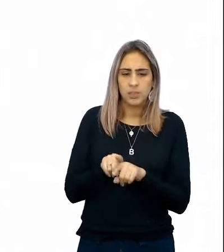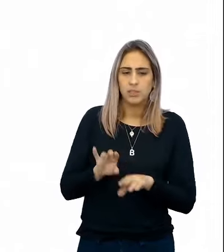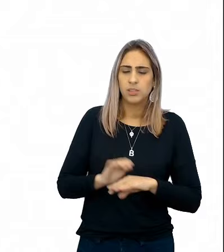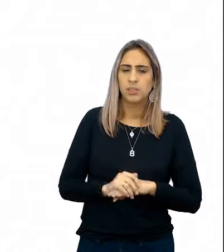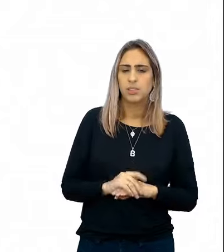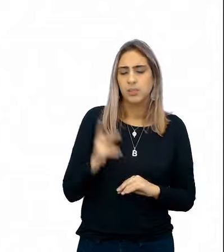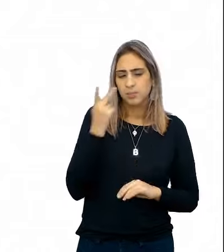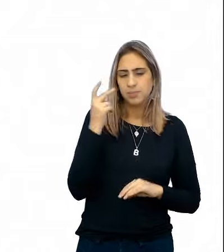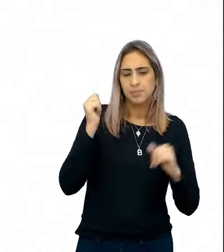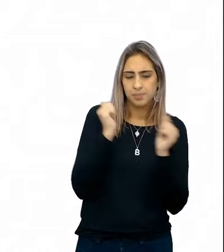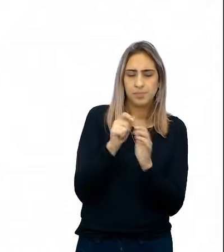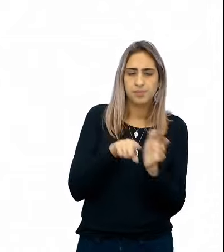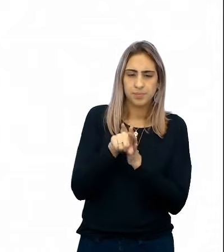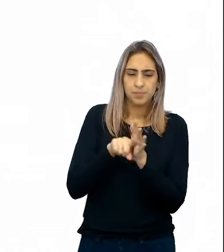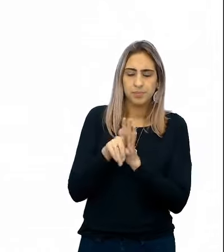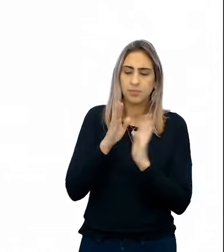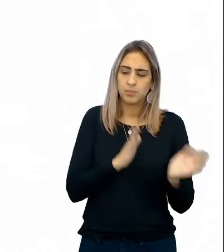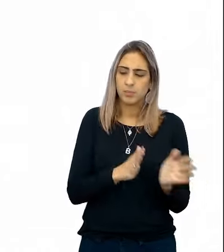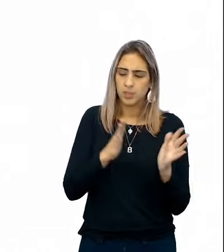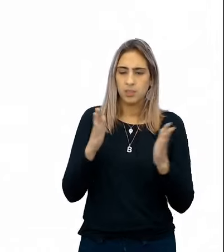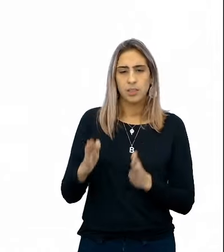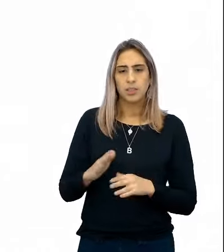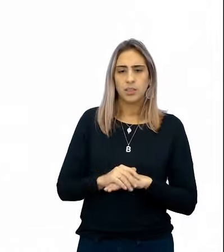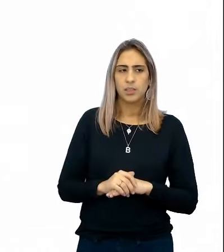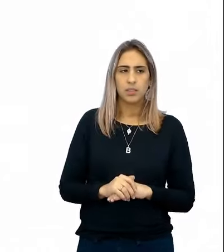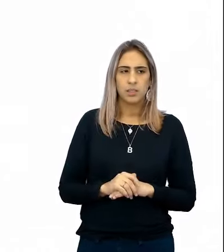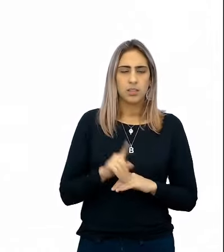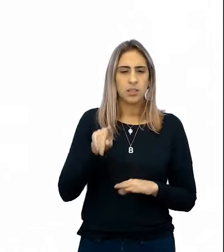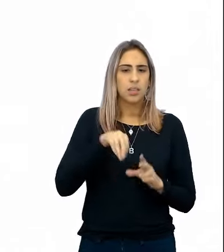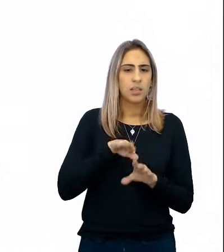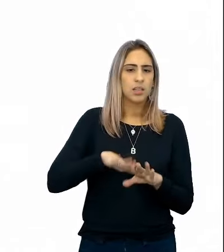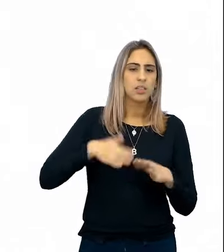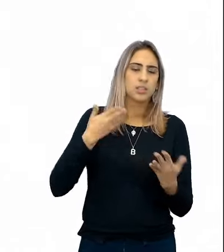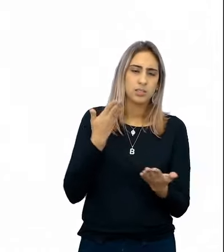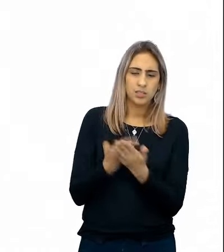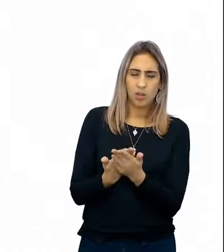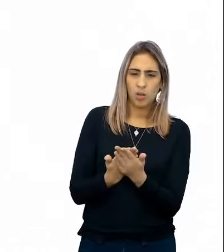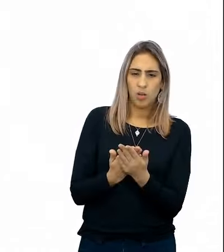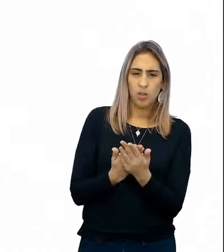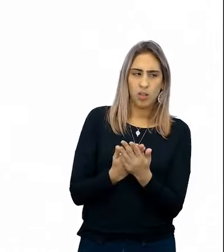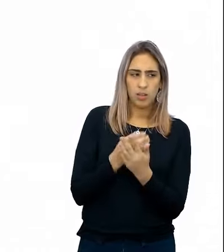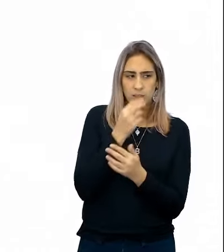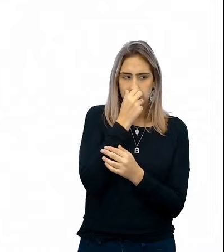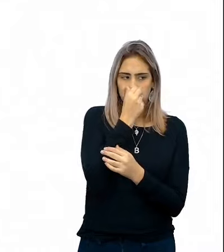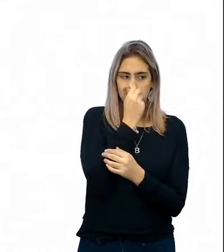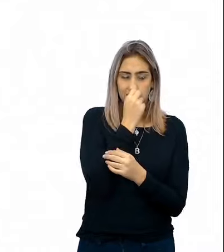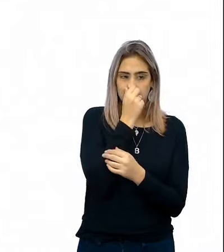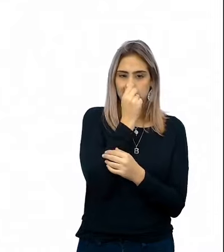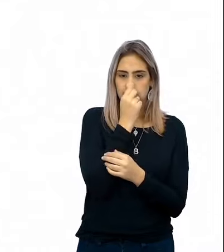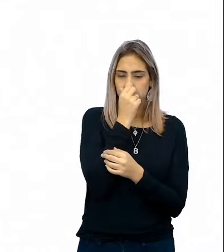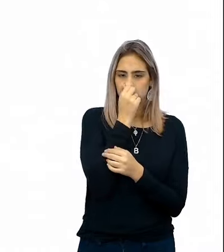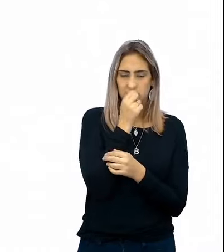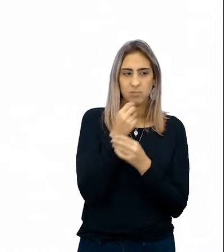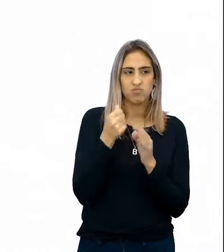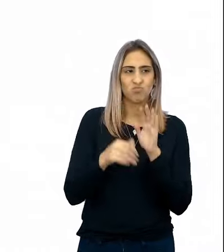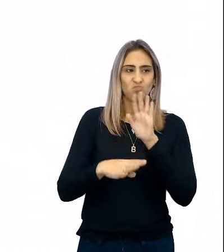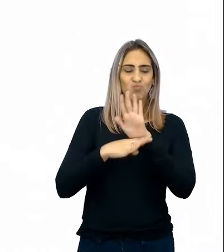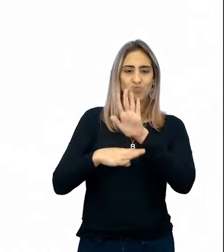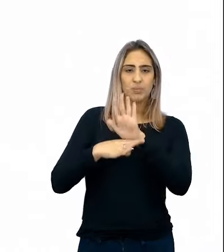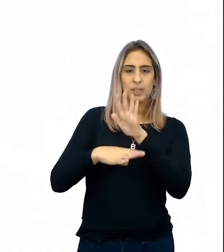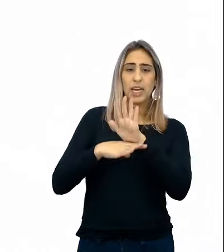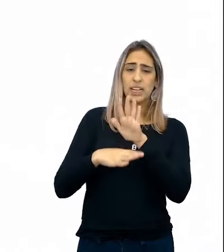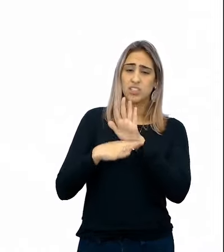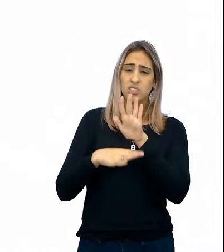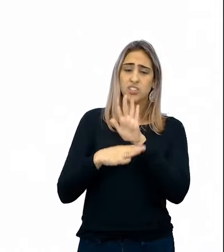possam desdobrar lá na escola junto com os seus pares. E alguns pontos para contribuir, então, com